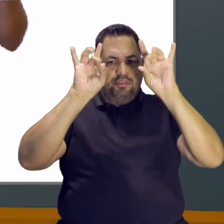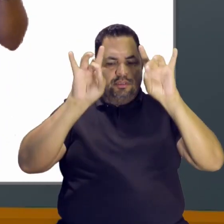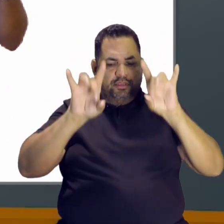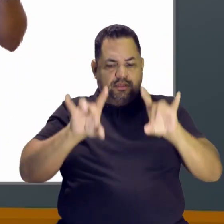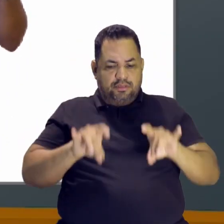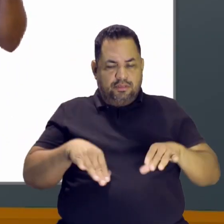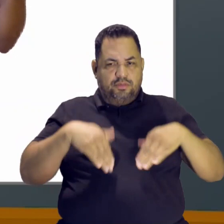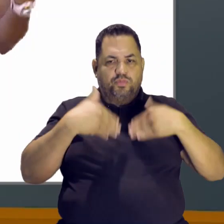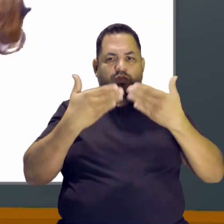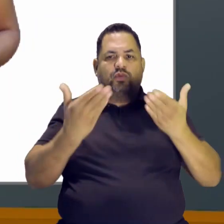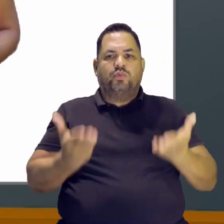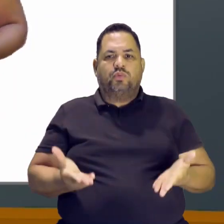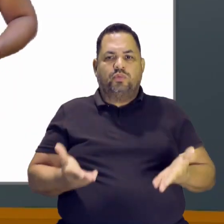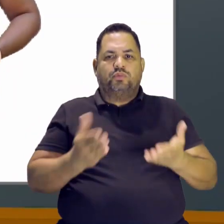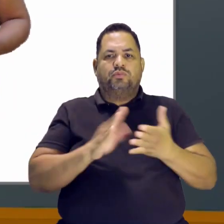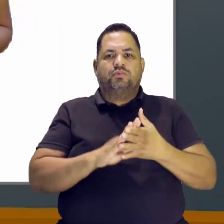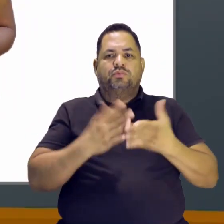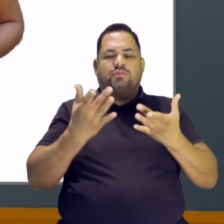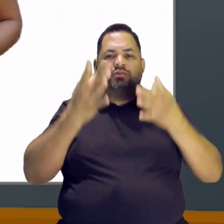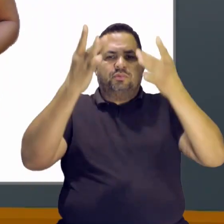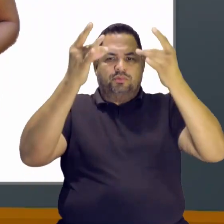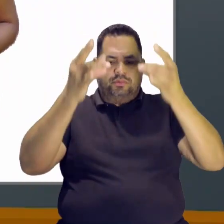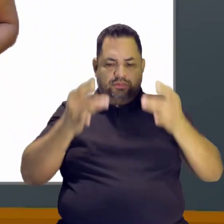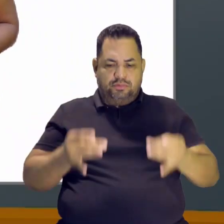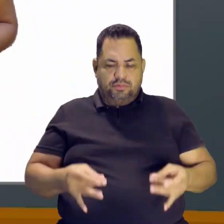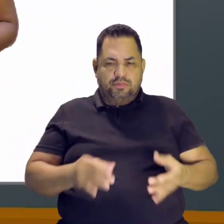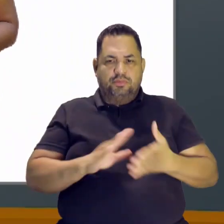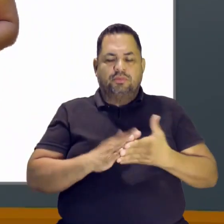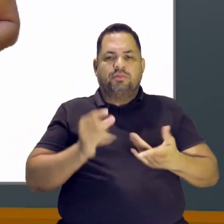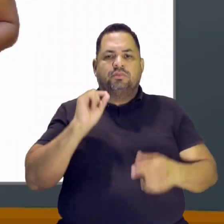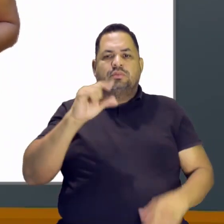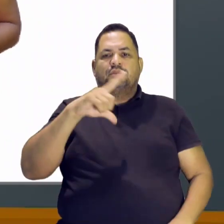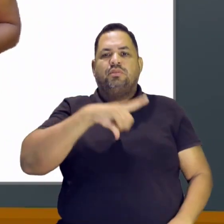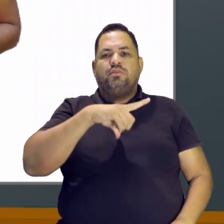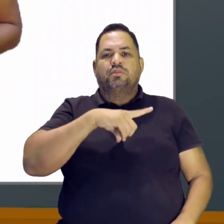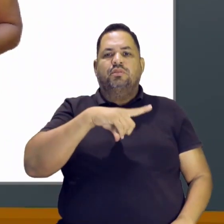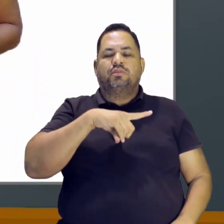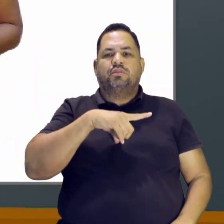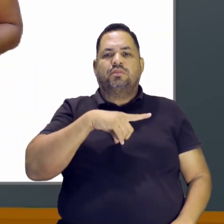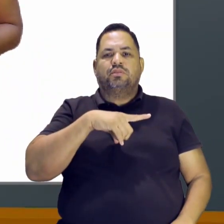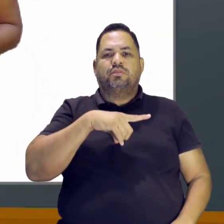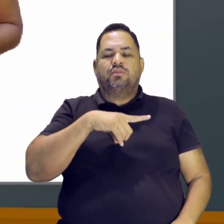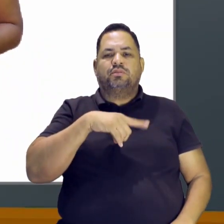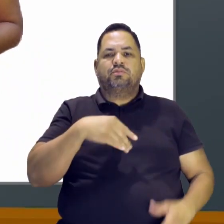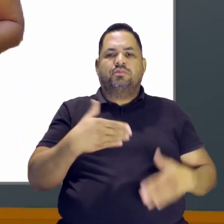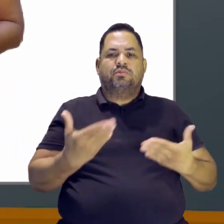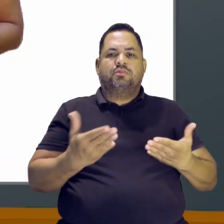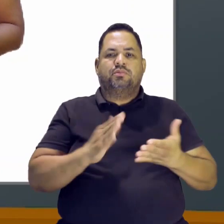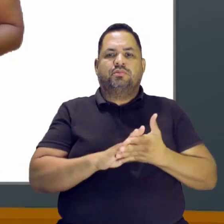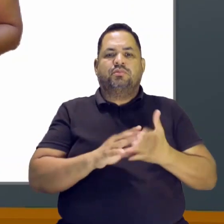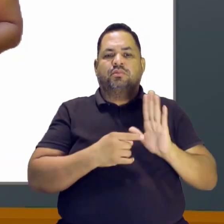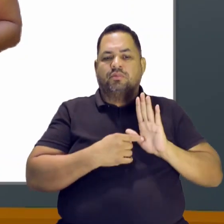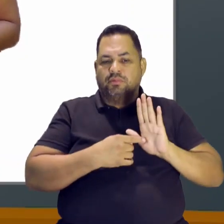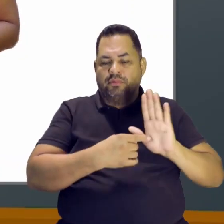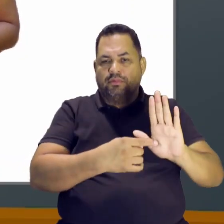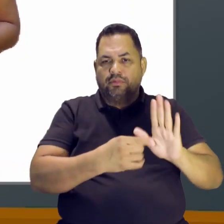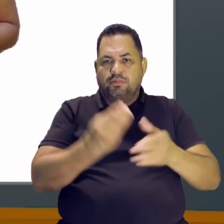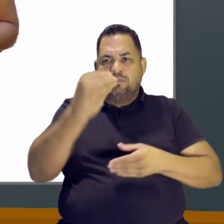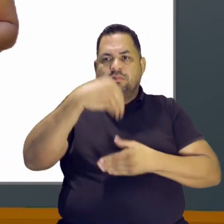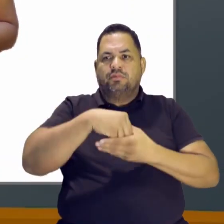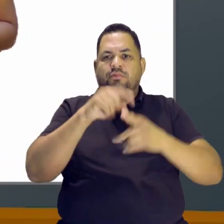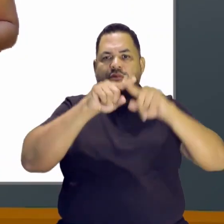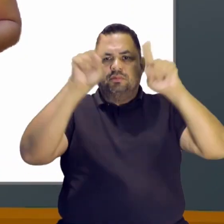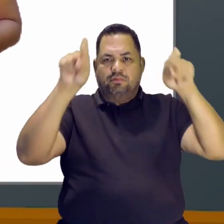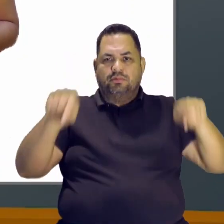são essas atividades físicas, esses exercícios que tu tem aí para apontar dentro dessa tabela,